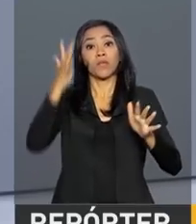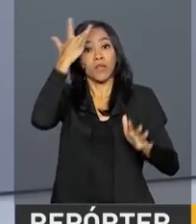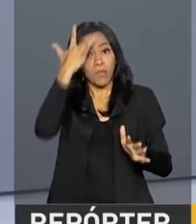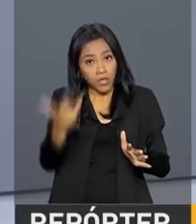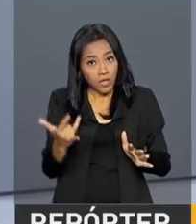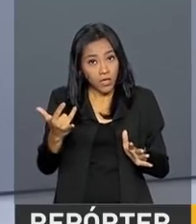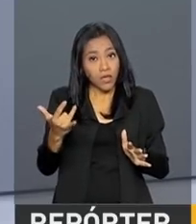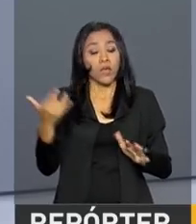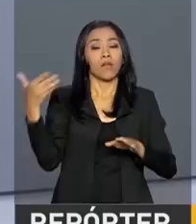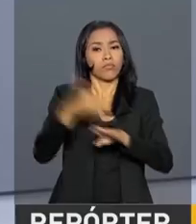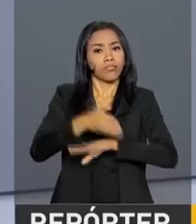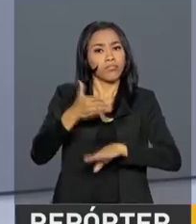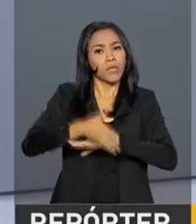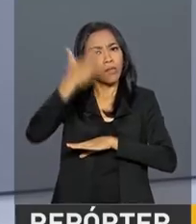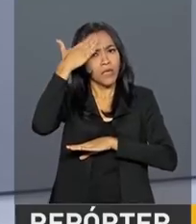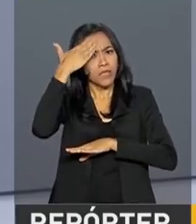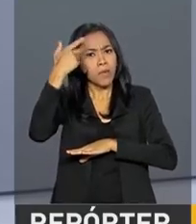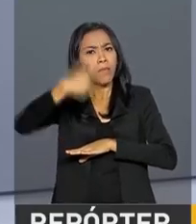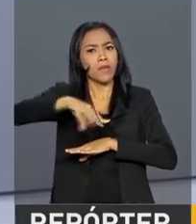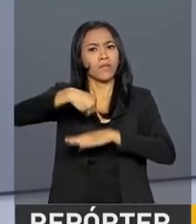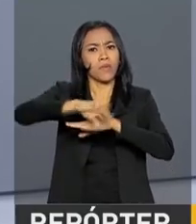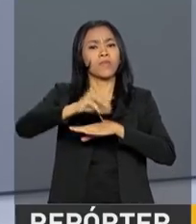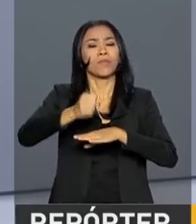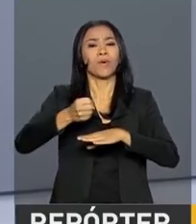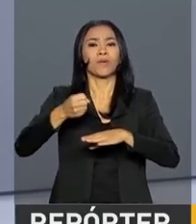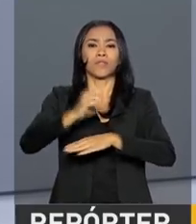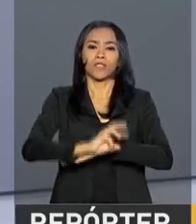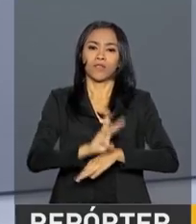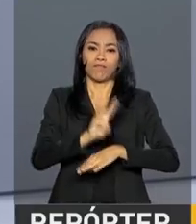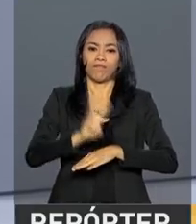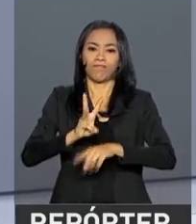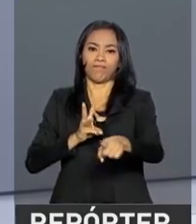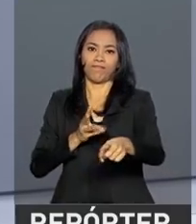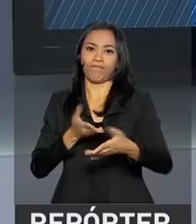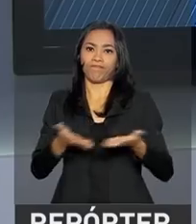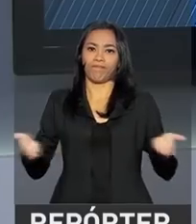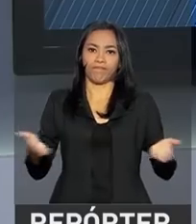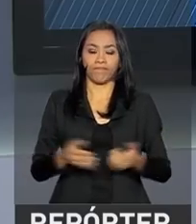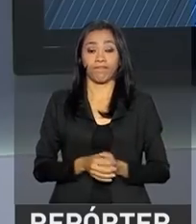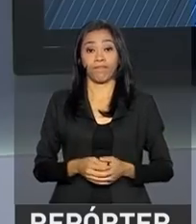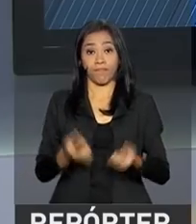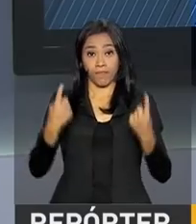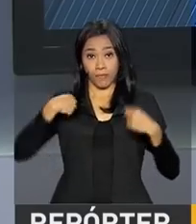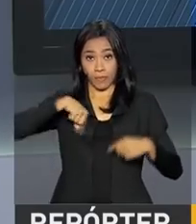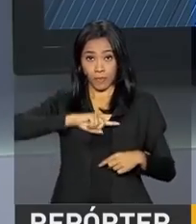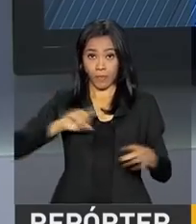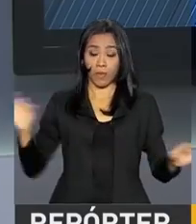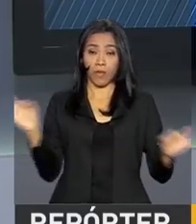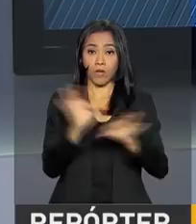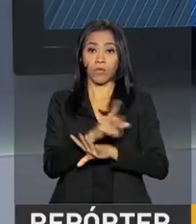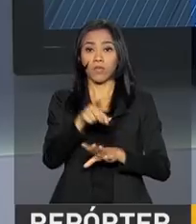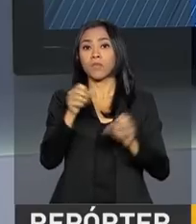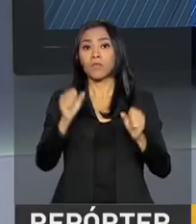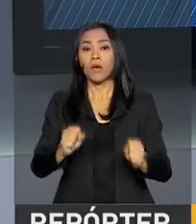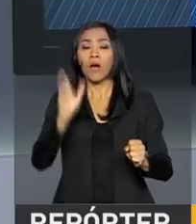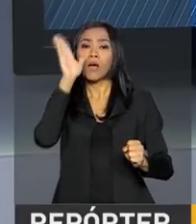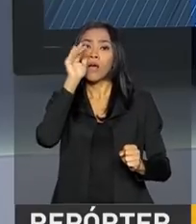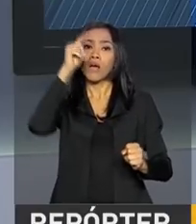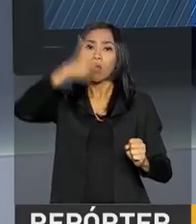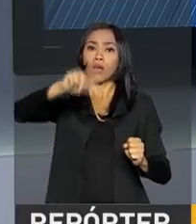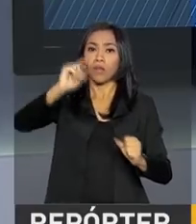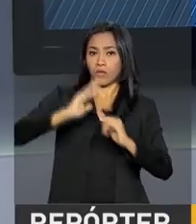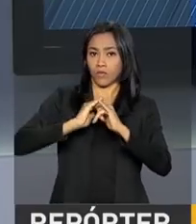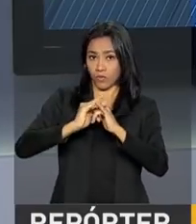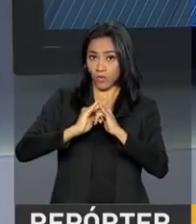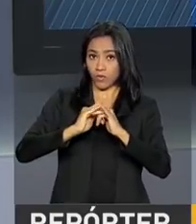consulta ao resultado pode ser feita na página do sisu na internet nós ficamos por aqui você pode ver as reportagens no